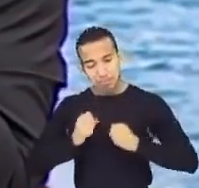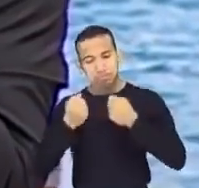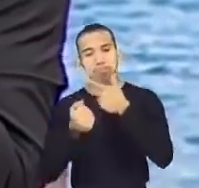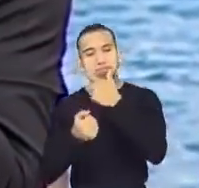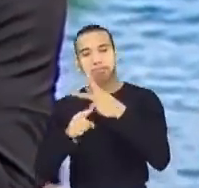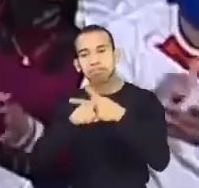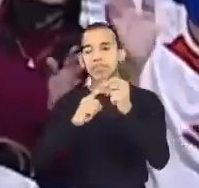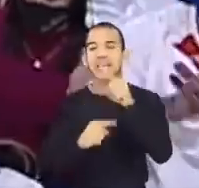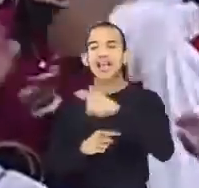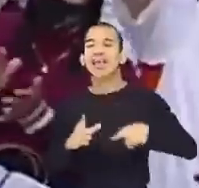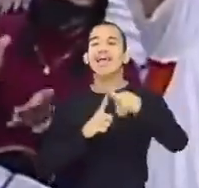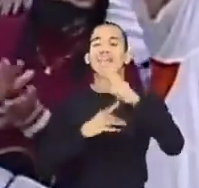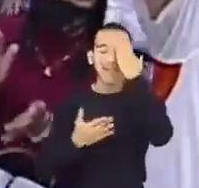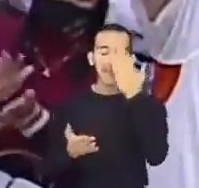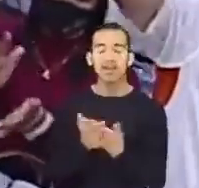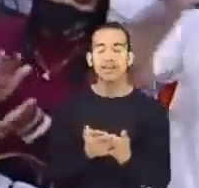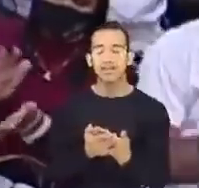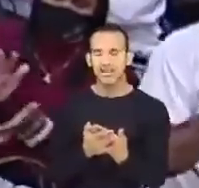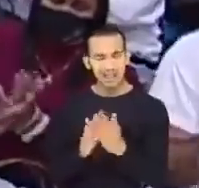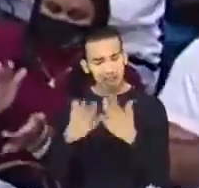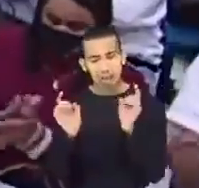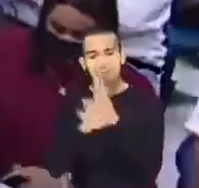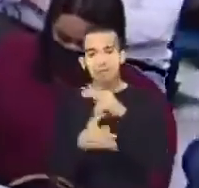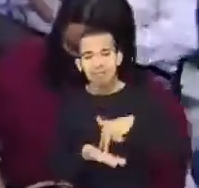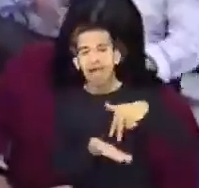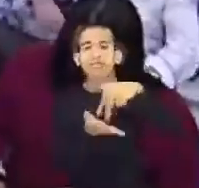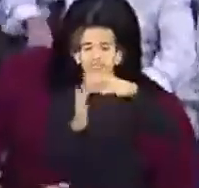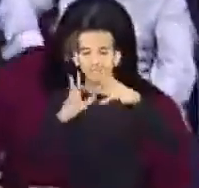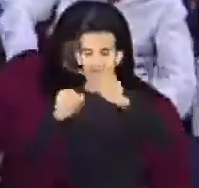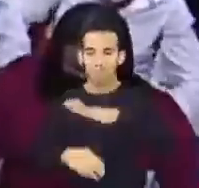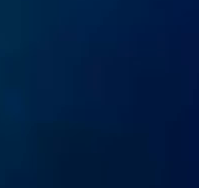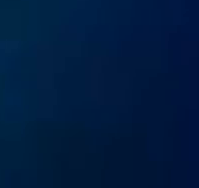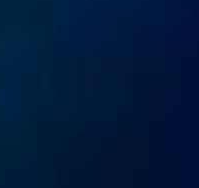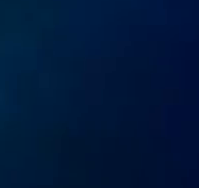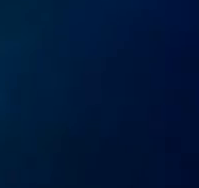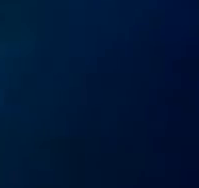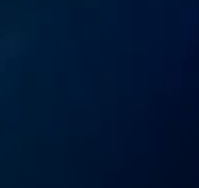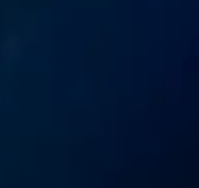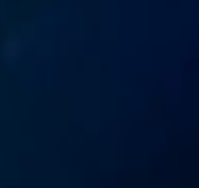Quem crê nisso? Então pronto, fica de pé.